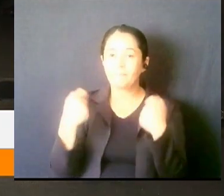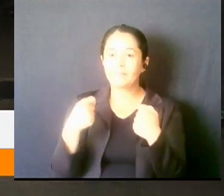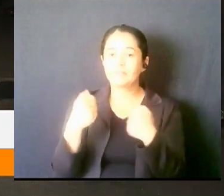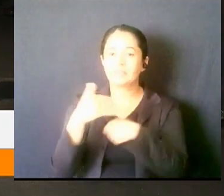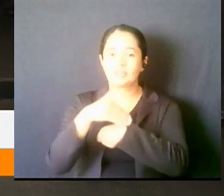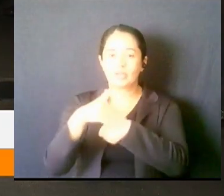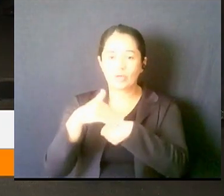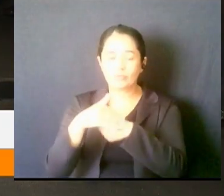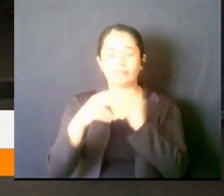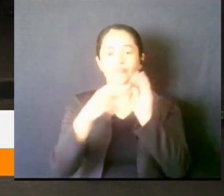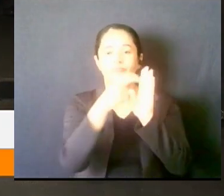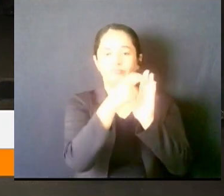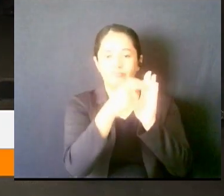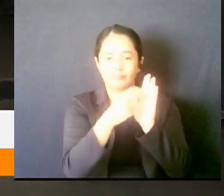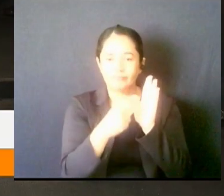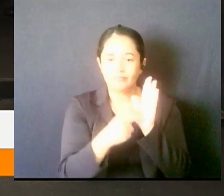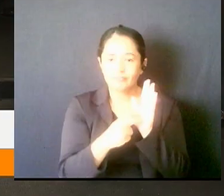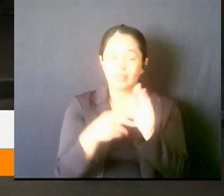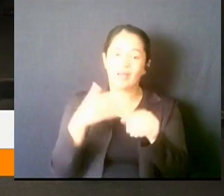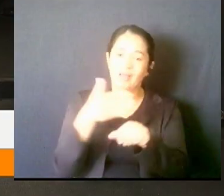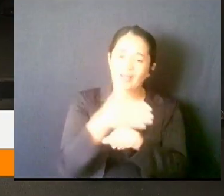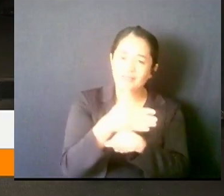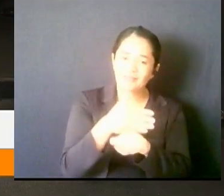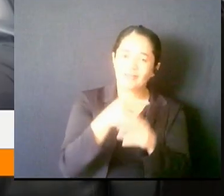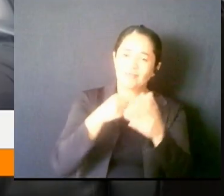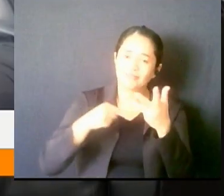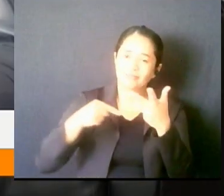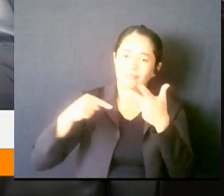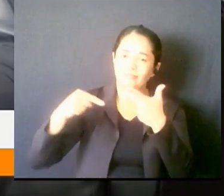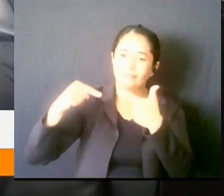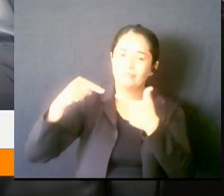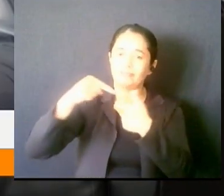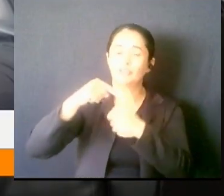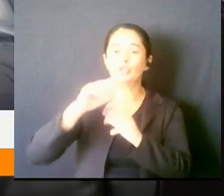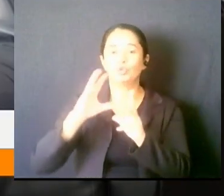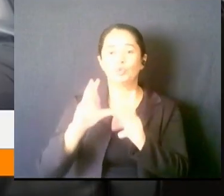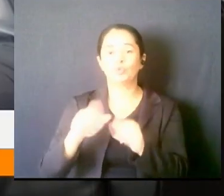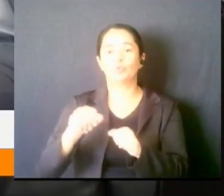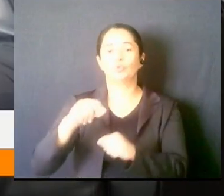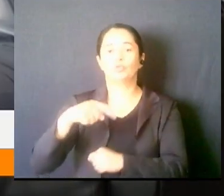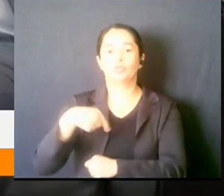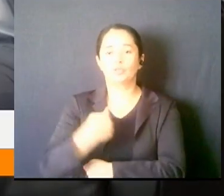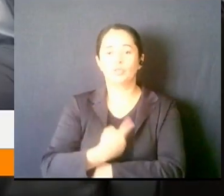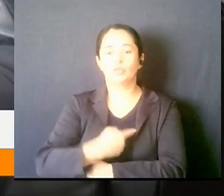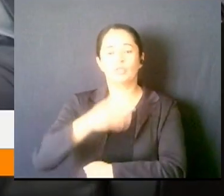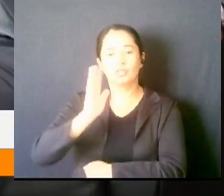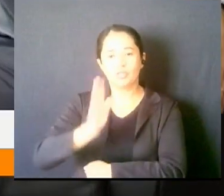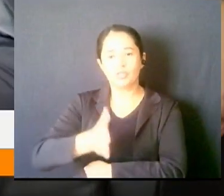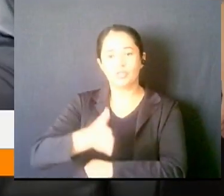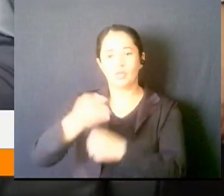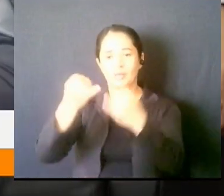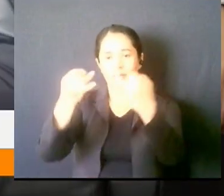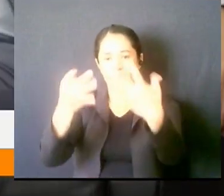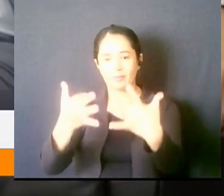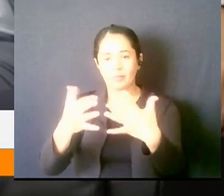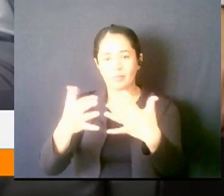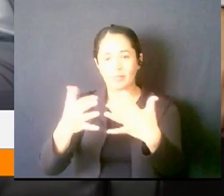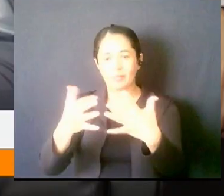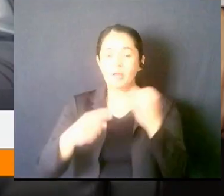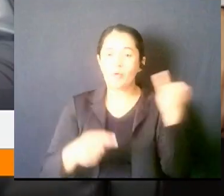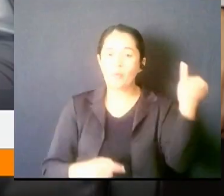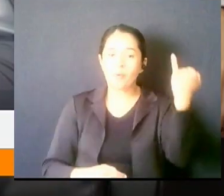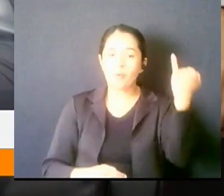contraceptivos, acesso, tudo isso que a gente falou aqui. Mas a coisa mais importante é essa